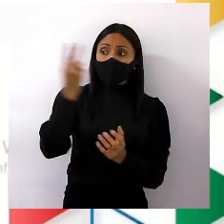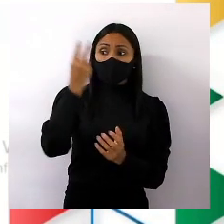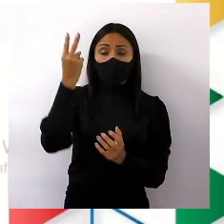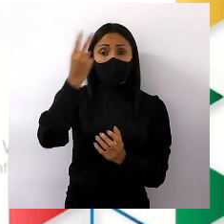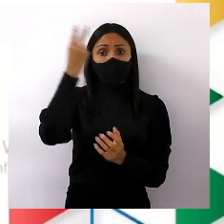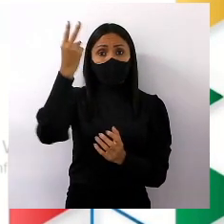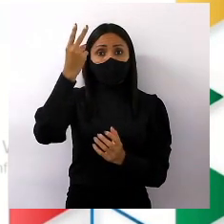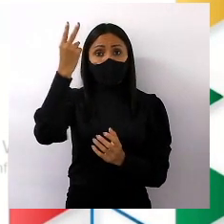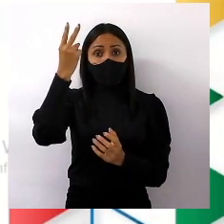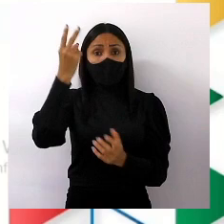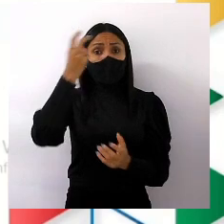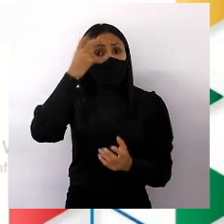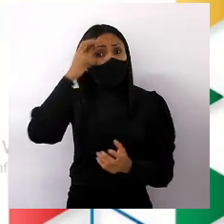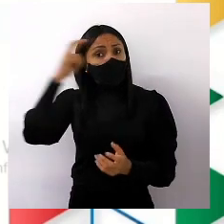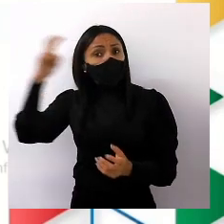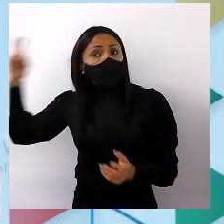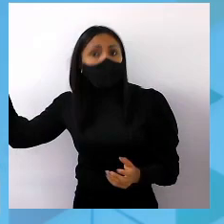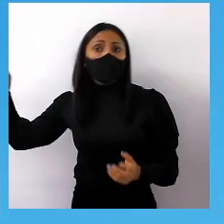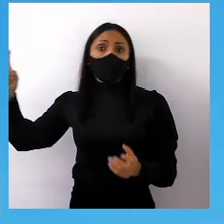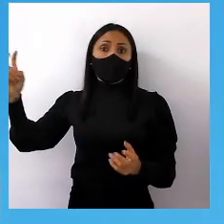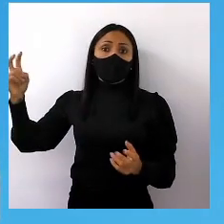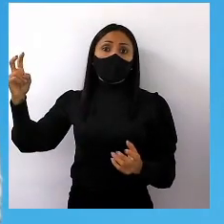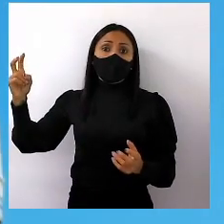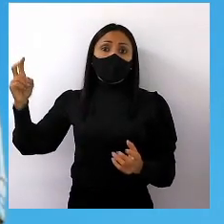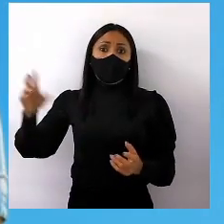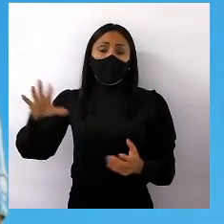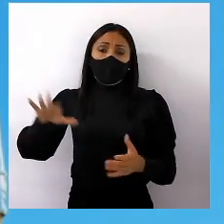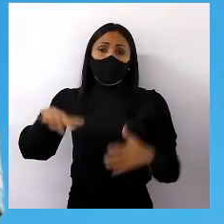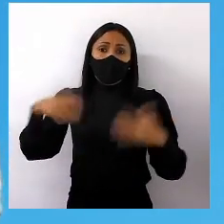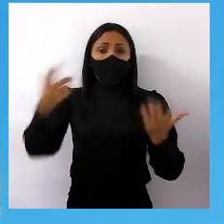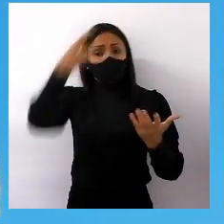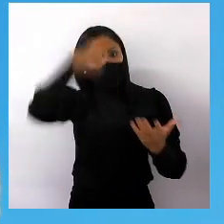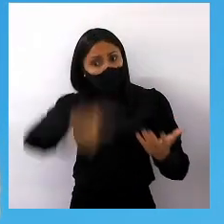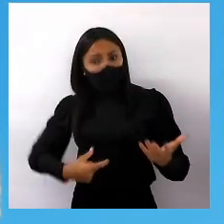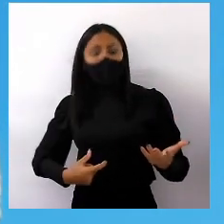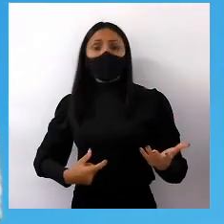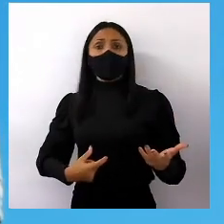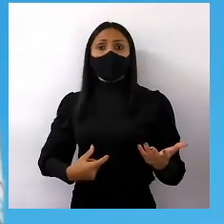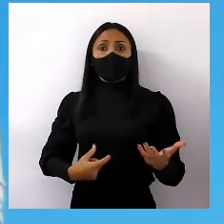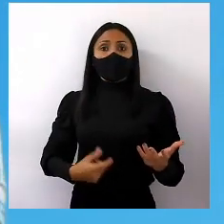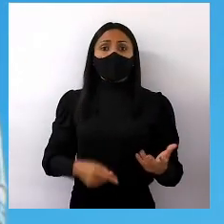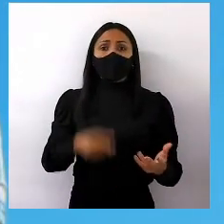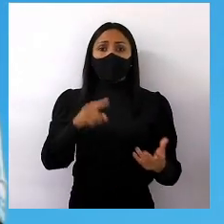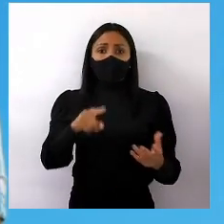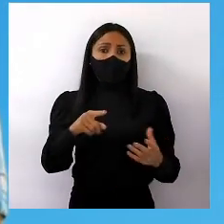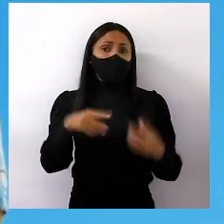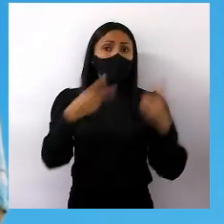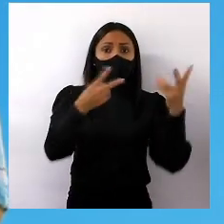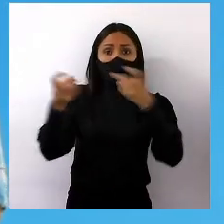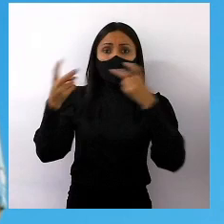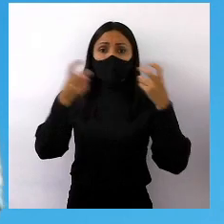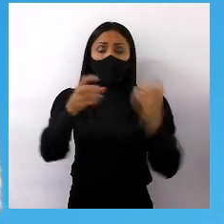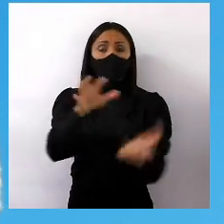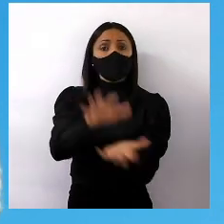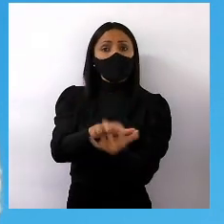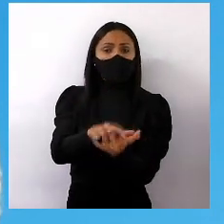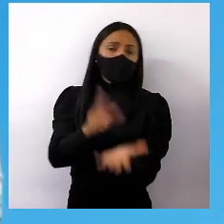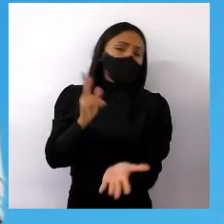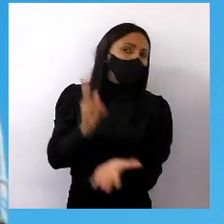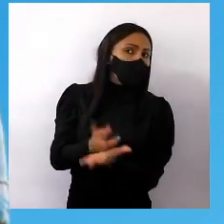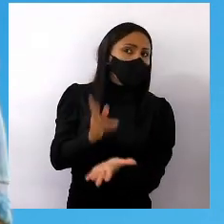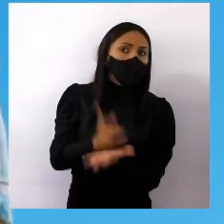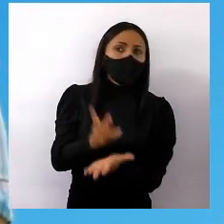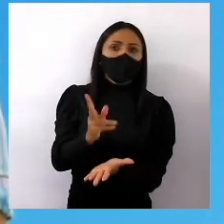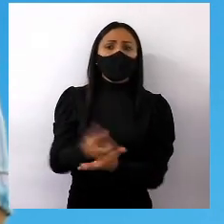suas raízes, né? É uma questão identitária, né? Exatamente. Você se identificar como Pernambuco e permanecer, continuar com a